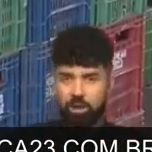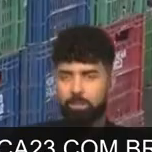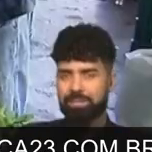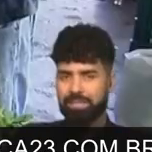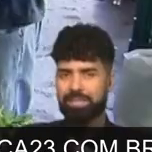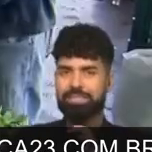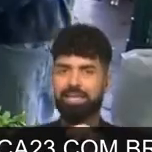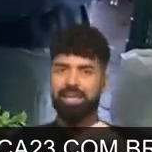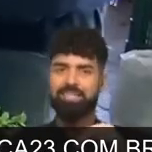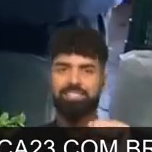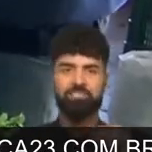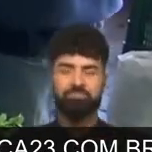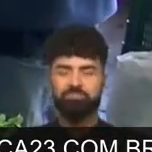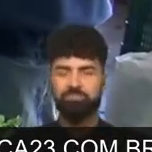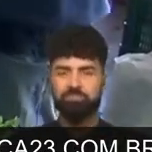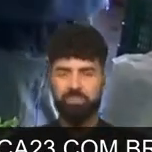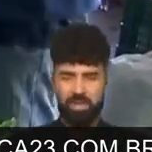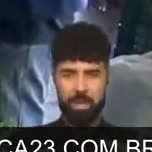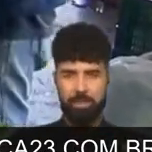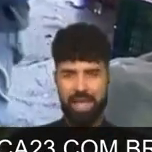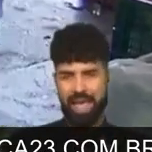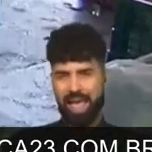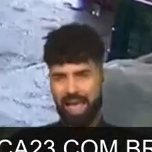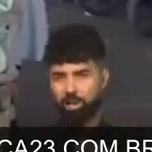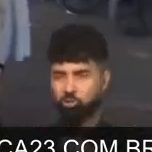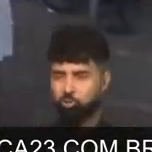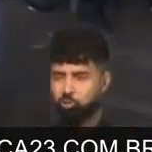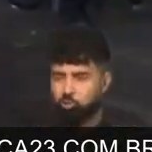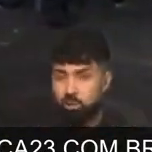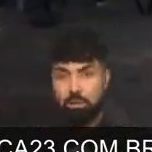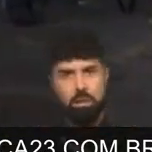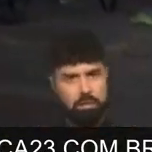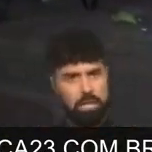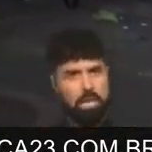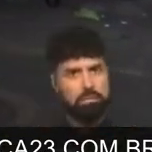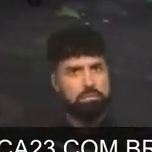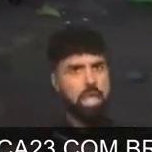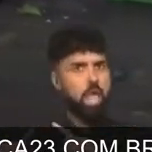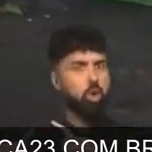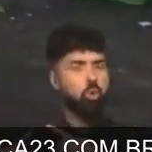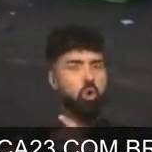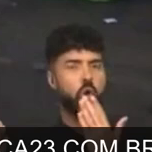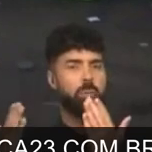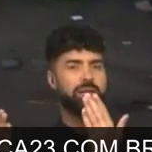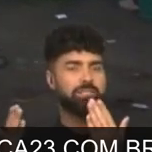CNA. O mercado de trabalho do setor cresceu em comparação ao primeiro